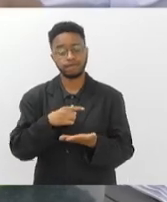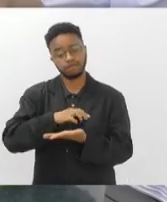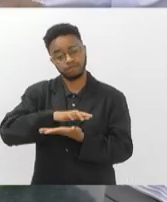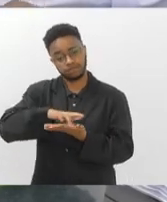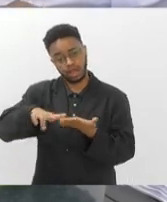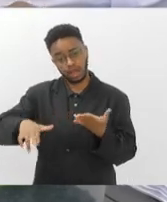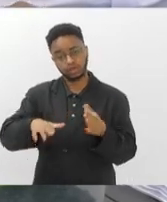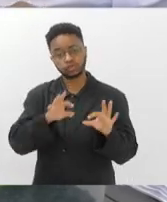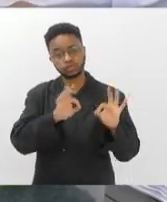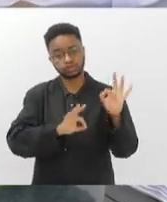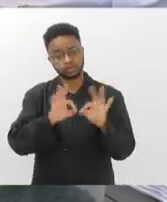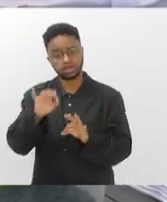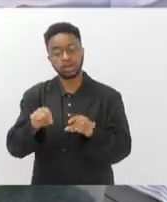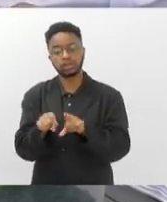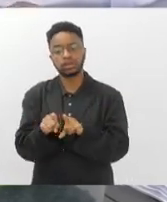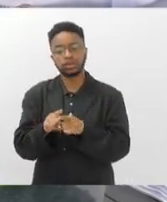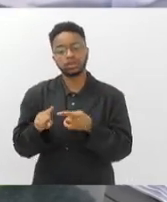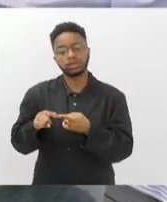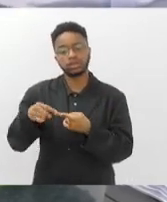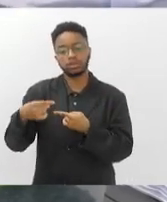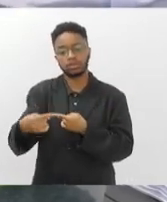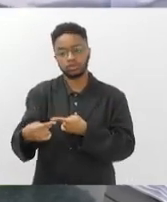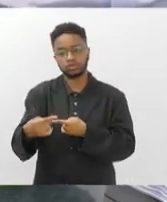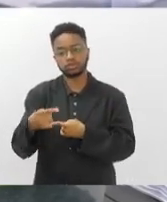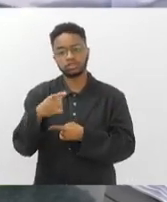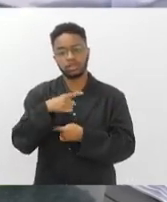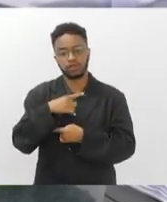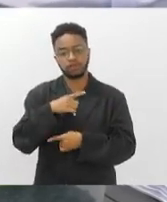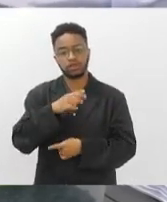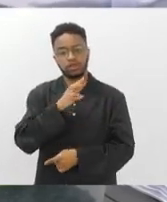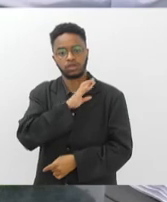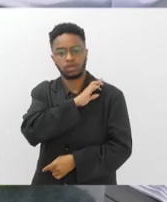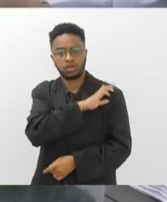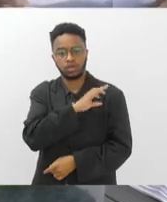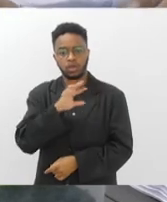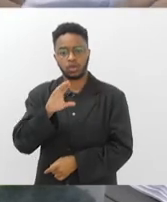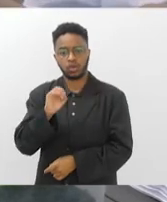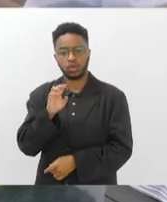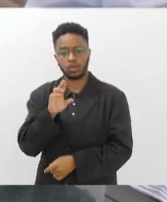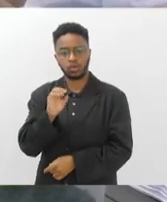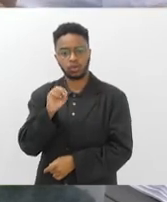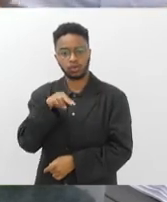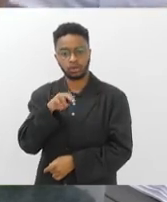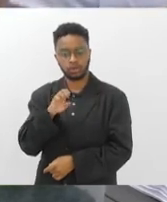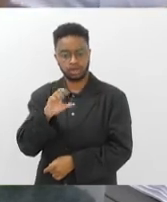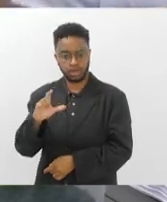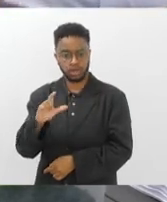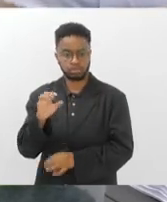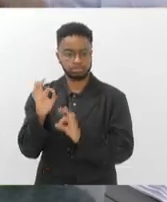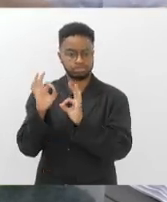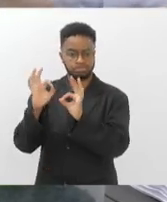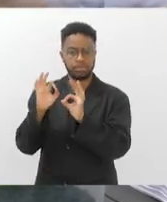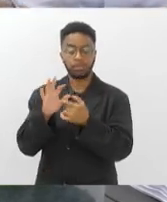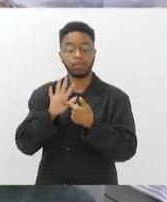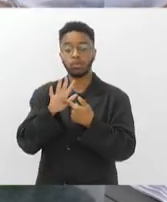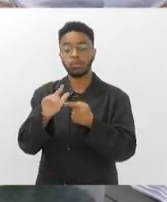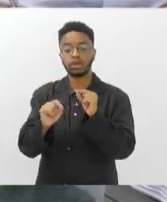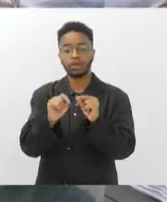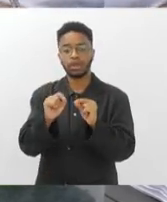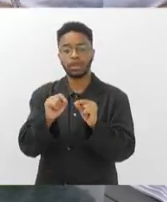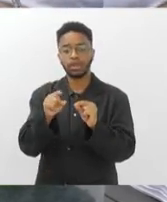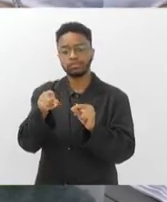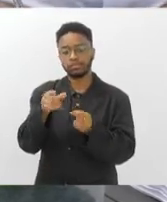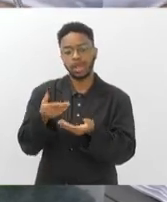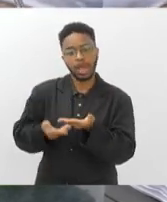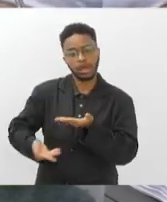E depois participou dessa audiência um coronel nacional, top de combate ao incêndio, dizendo que esse tipo de